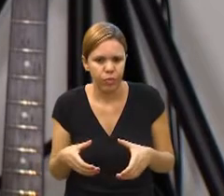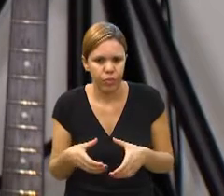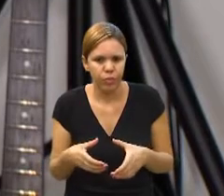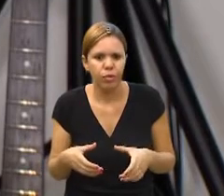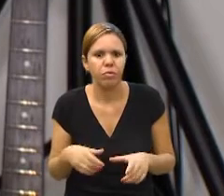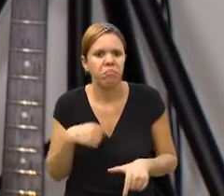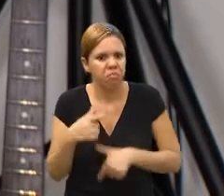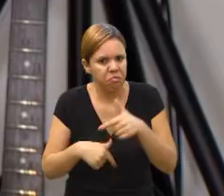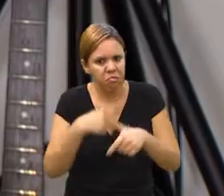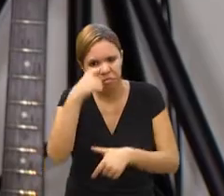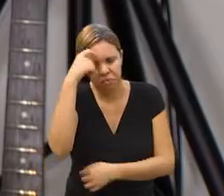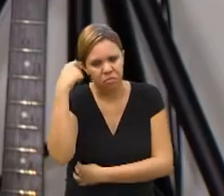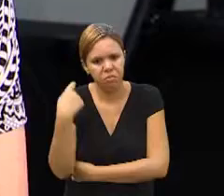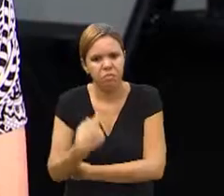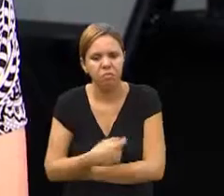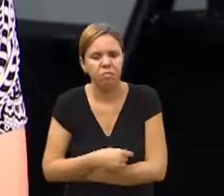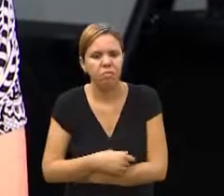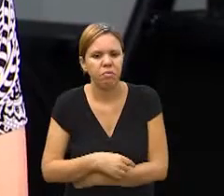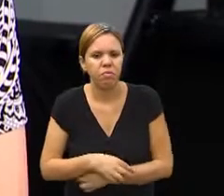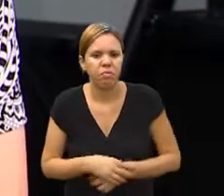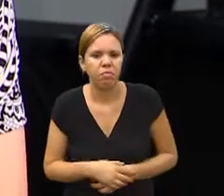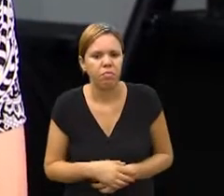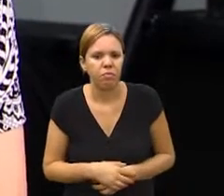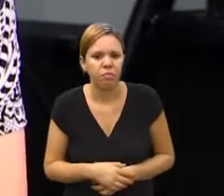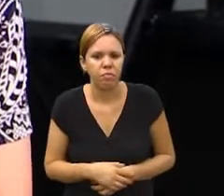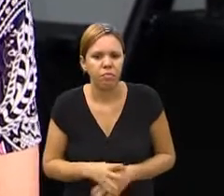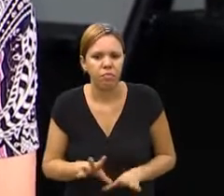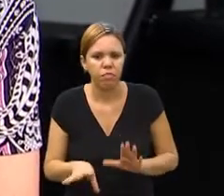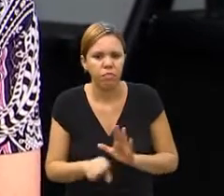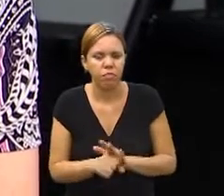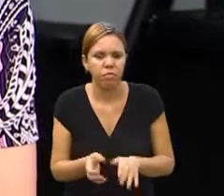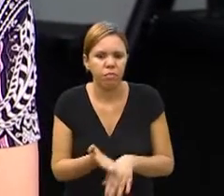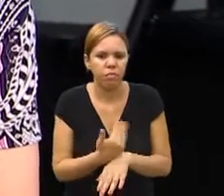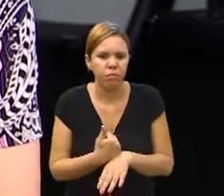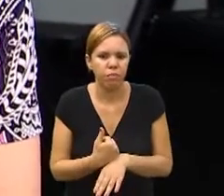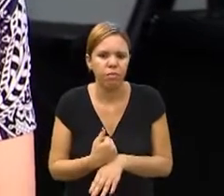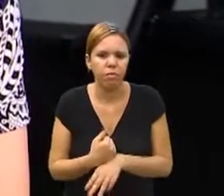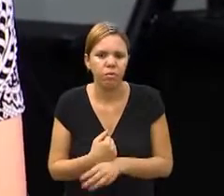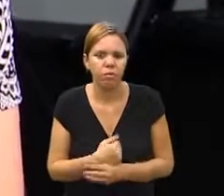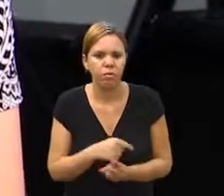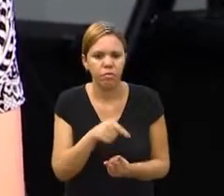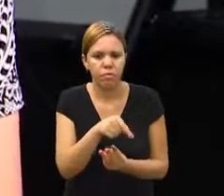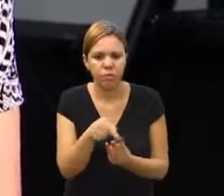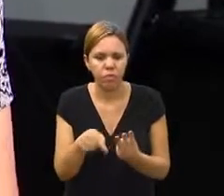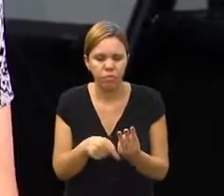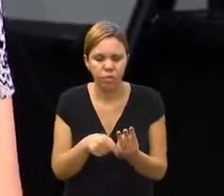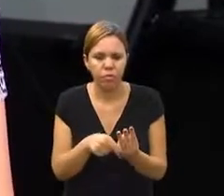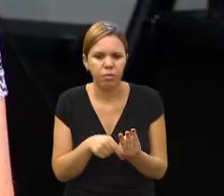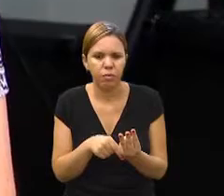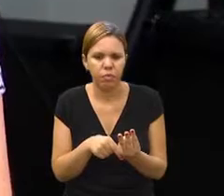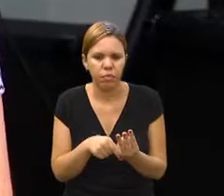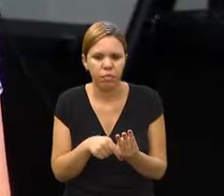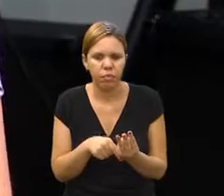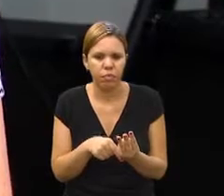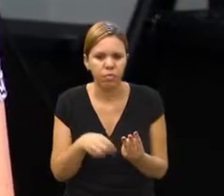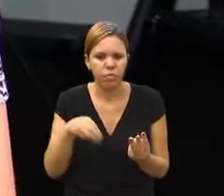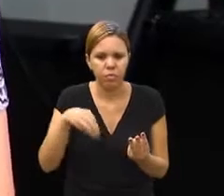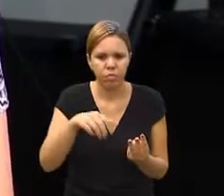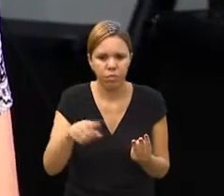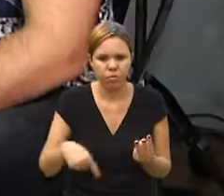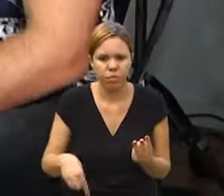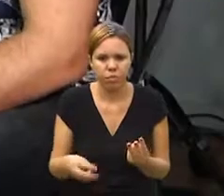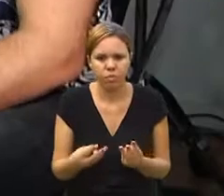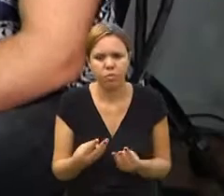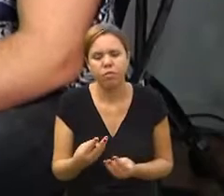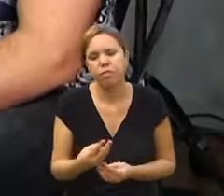hein? Gastamos, e foi na encarnação anterior do trio, né? Esse MZ Trio, que é esse trabalho. Eu queria que